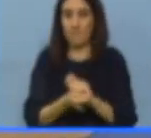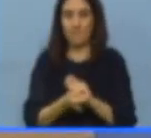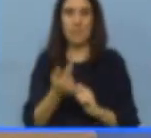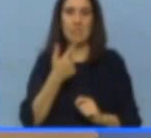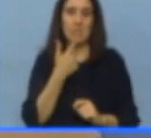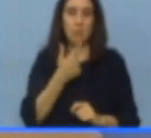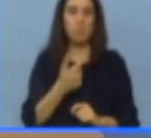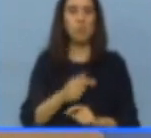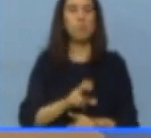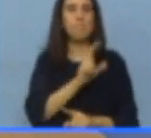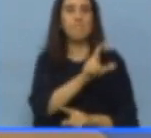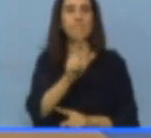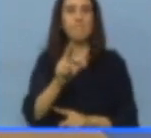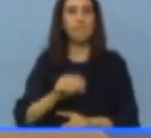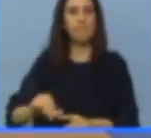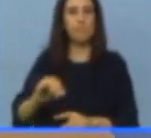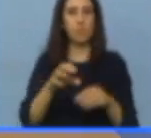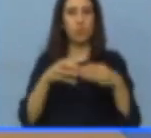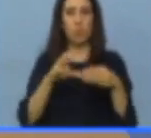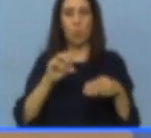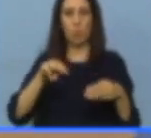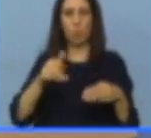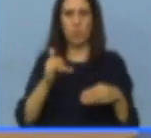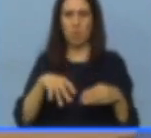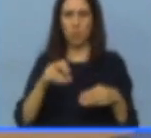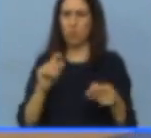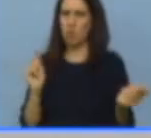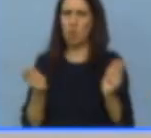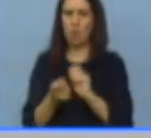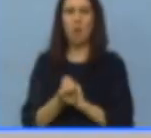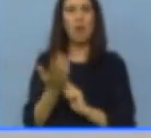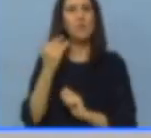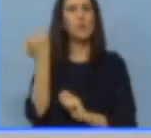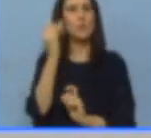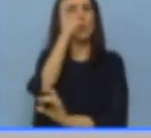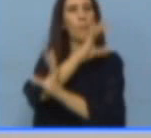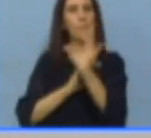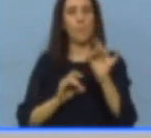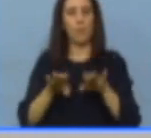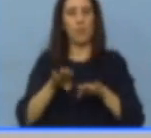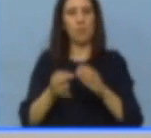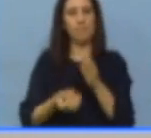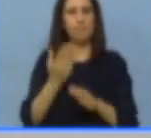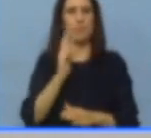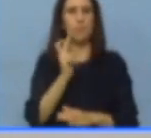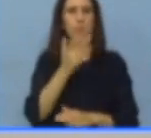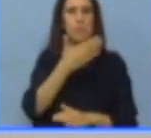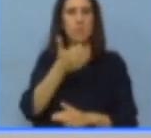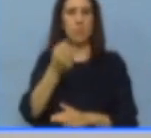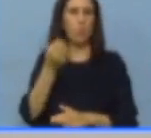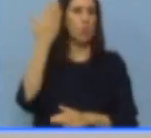a geografia missionária dos combonianos está a mudar muito. Portanto, nós éramos um instituto europeu que nasceu na Itália há 150 anos,